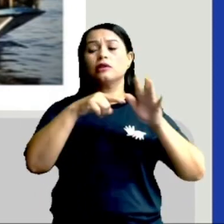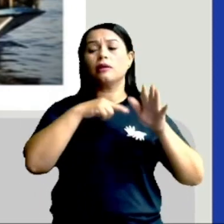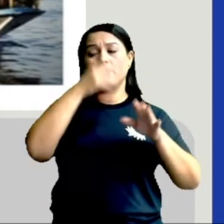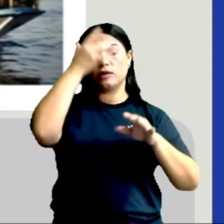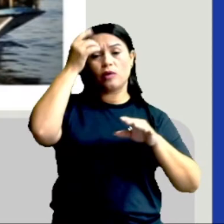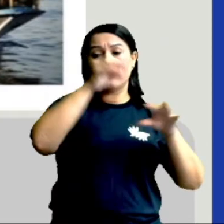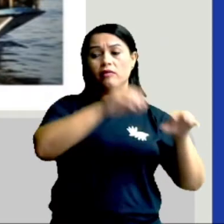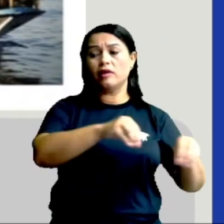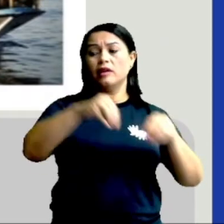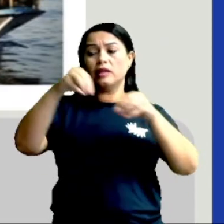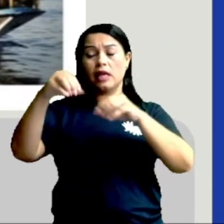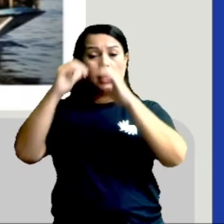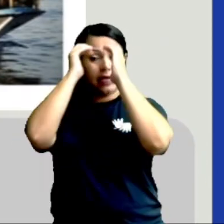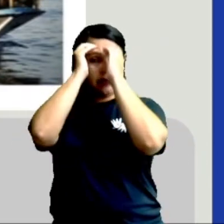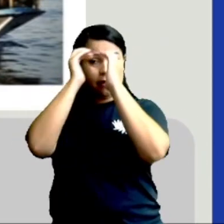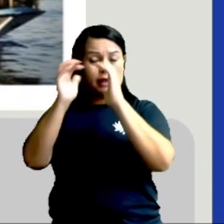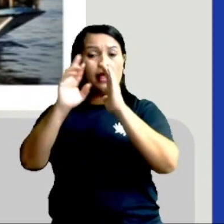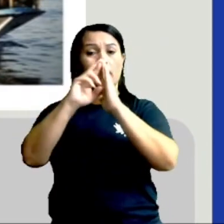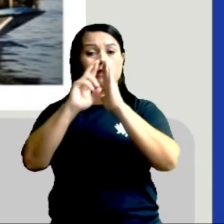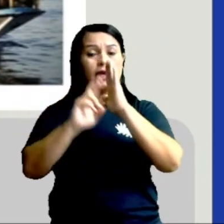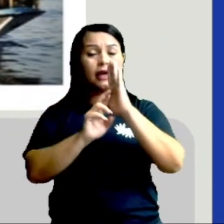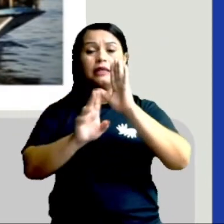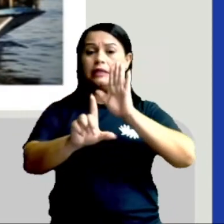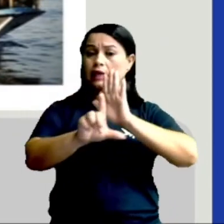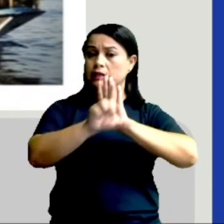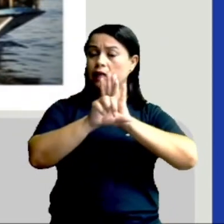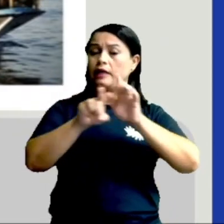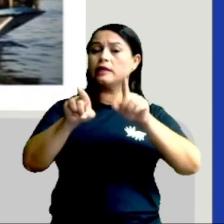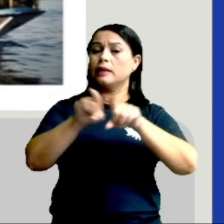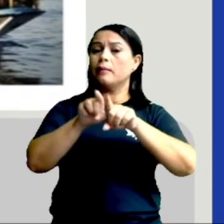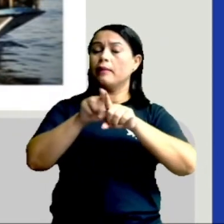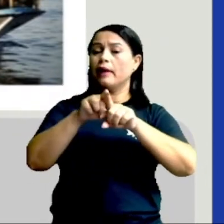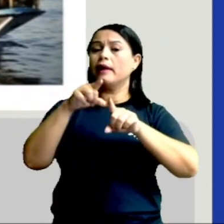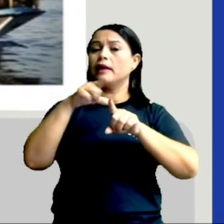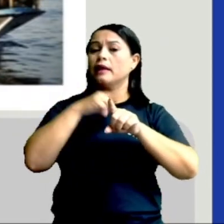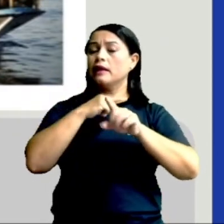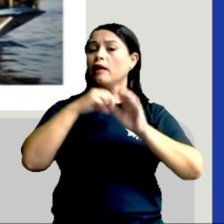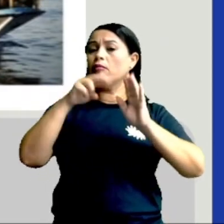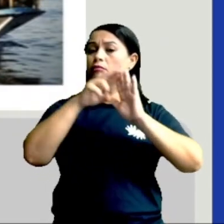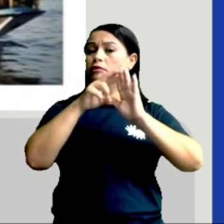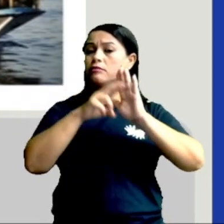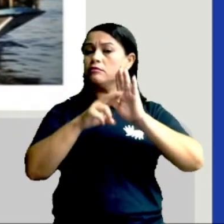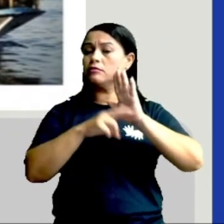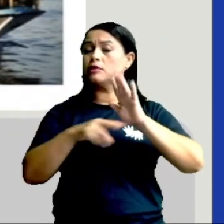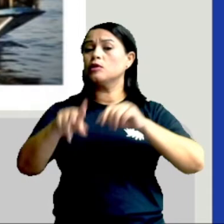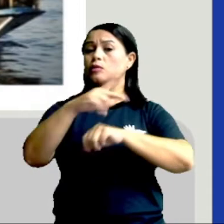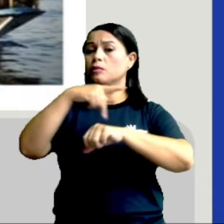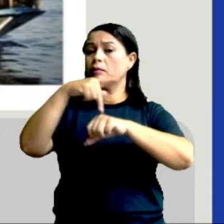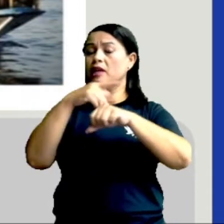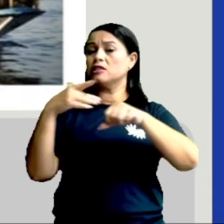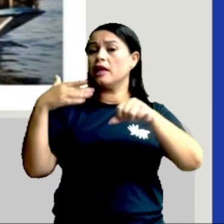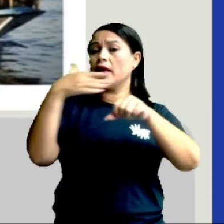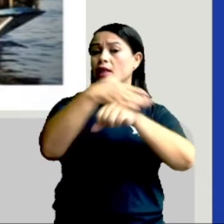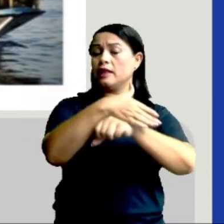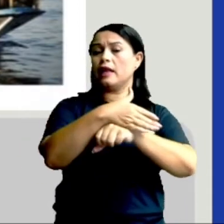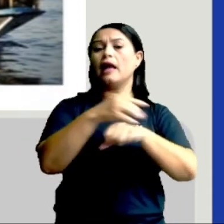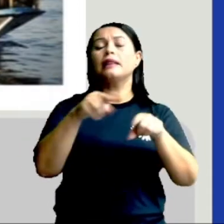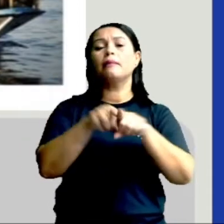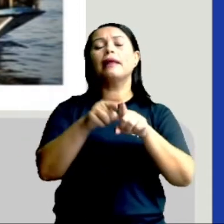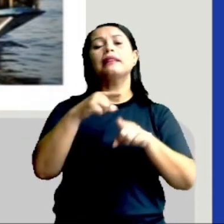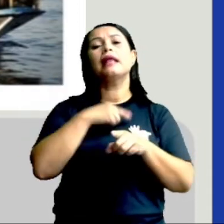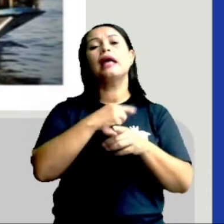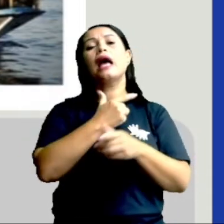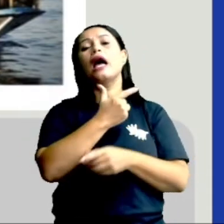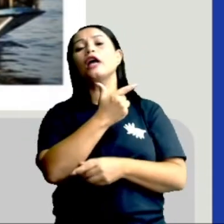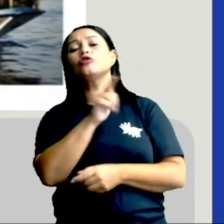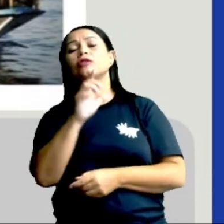deslocação respeitando as regras e as leis que regulam a entrada no país de destino. E as